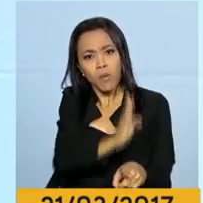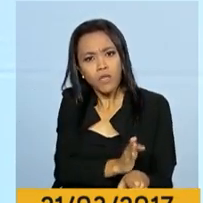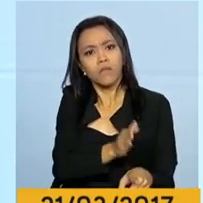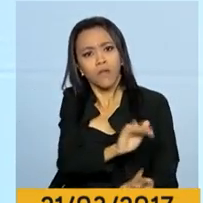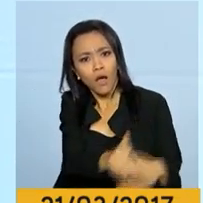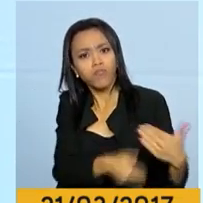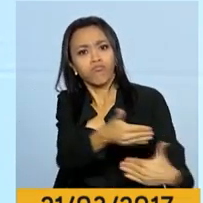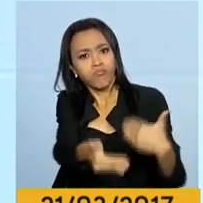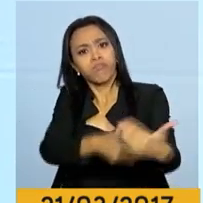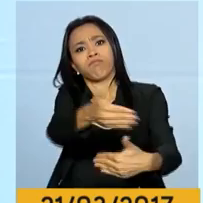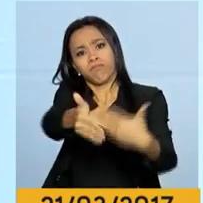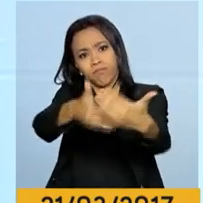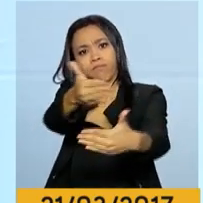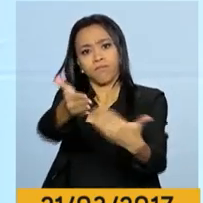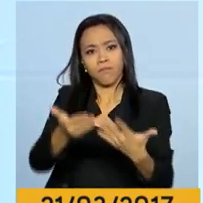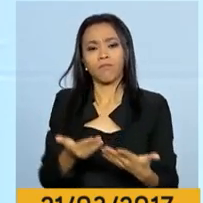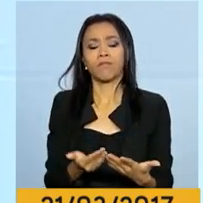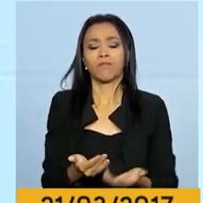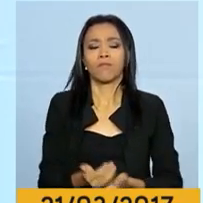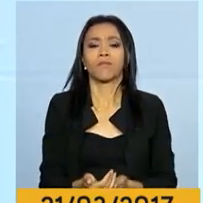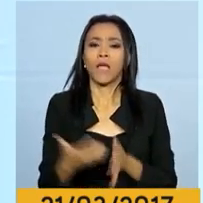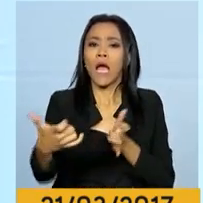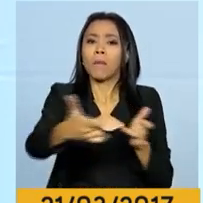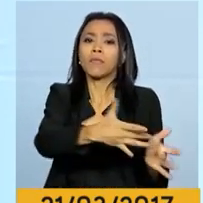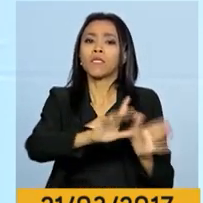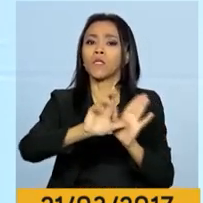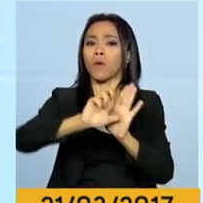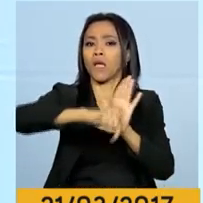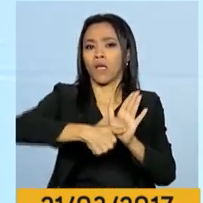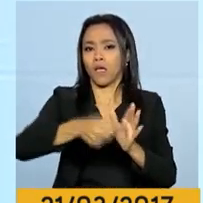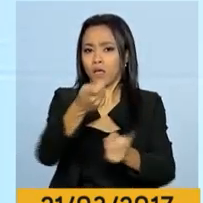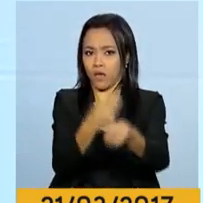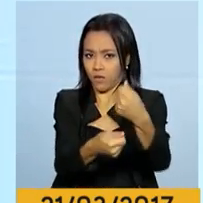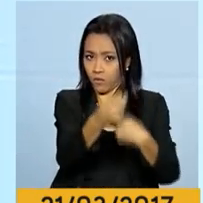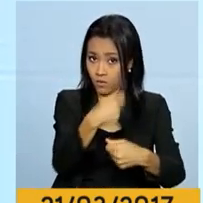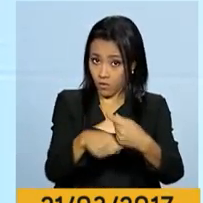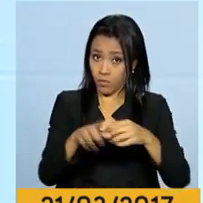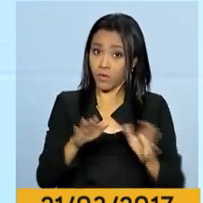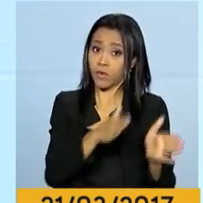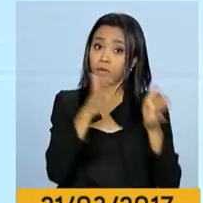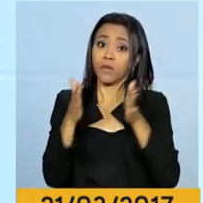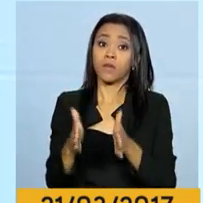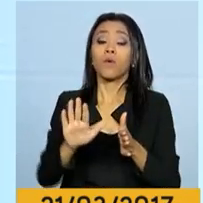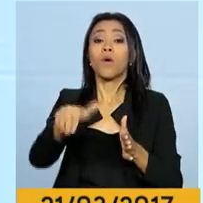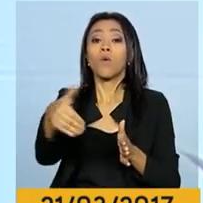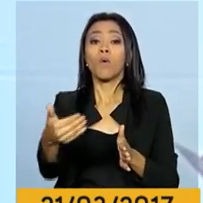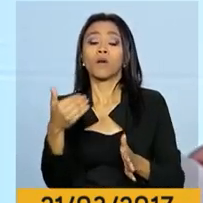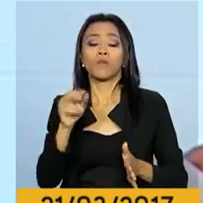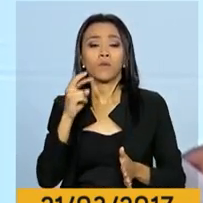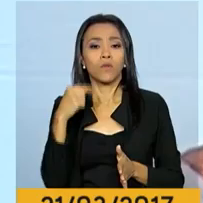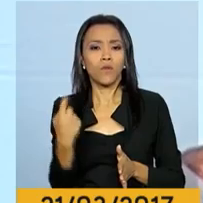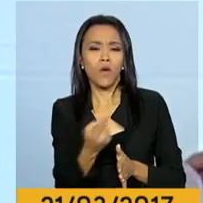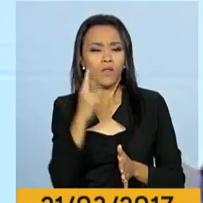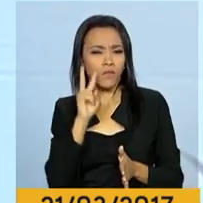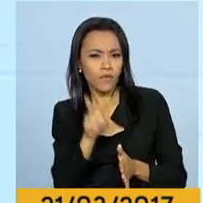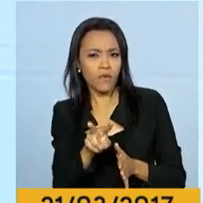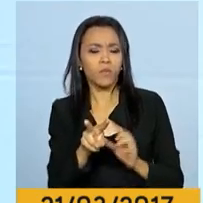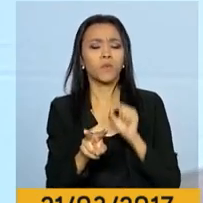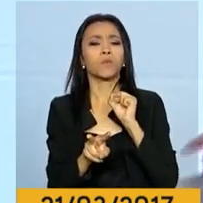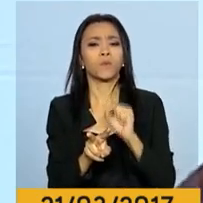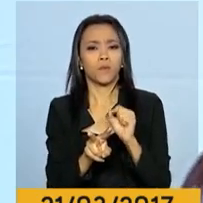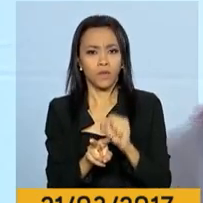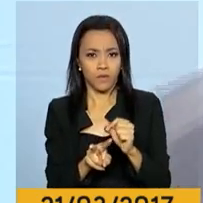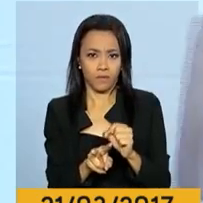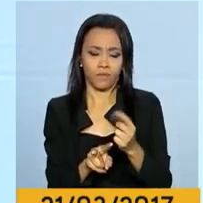muito mais positivo, não é? Quando nós vemos medidas, convenhamos, quando nós vemos medidas